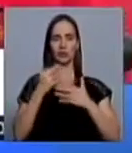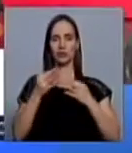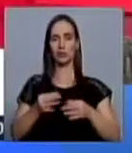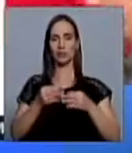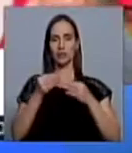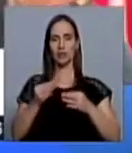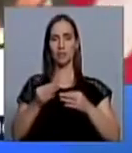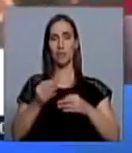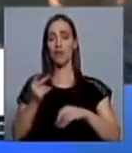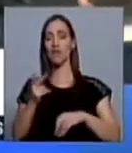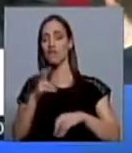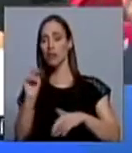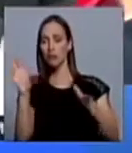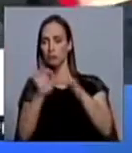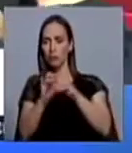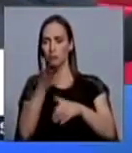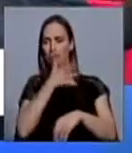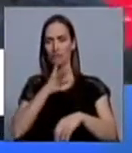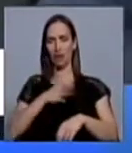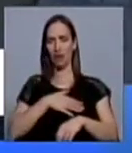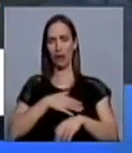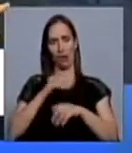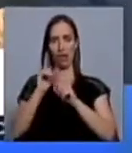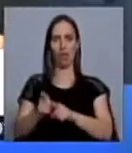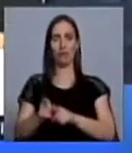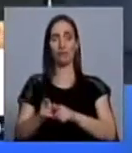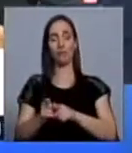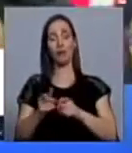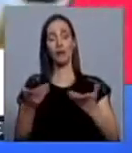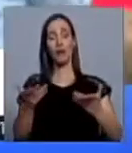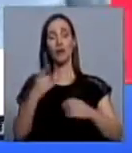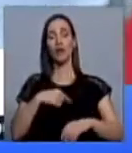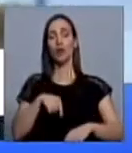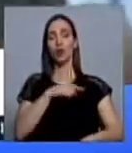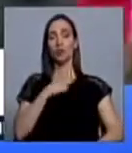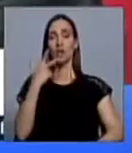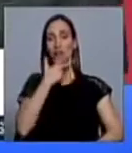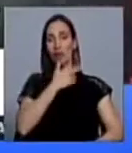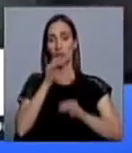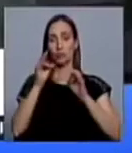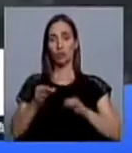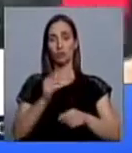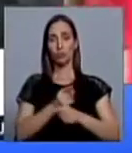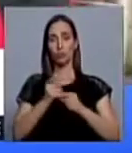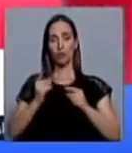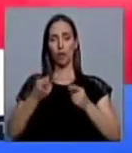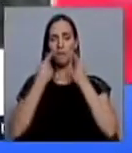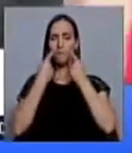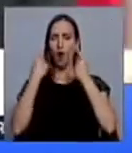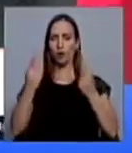com o Benfica em si. Mas precisamente nós criticámos porque revelava falta